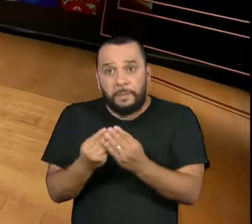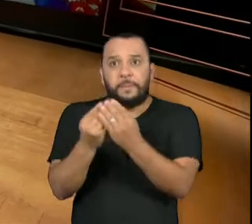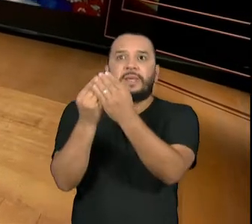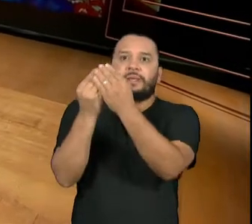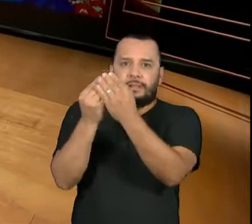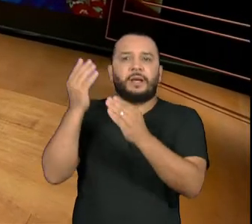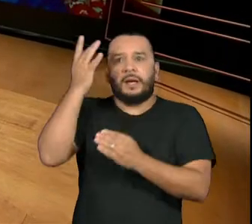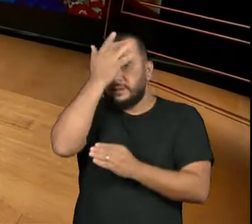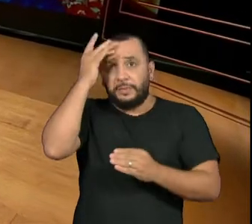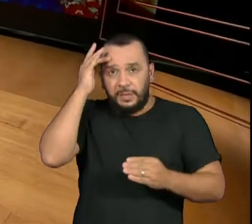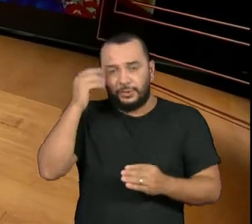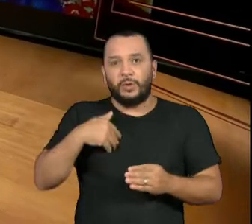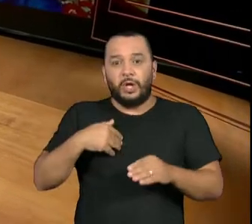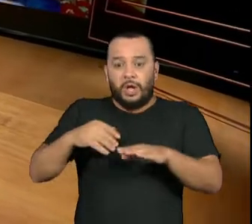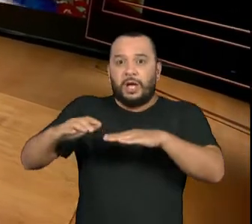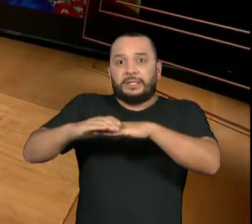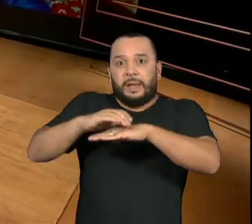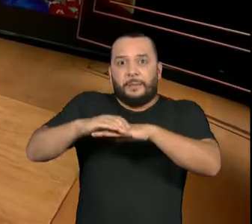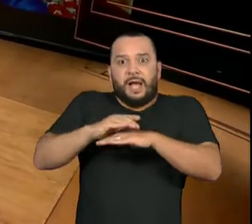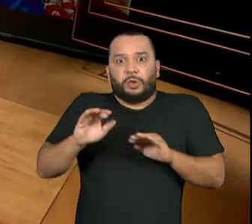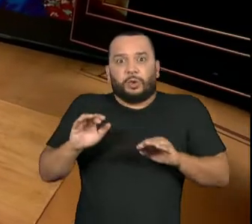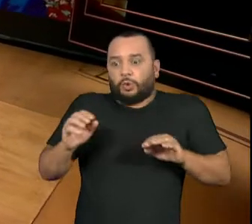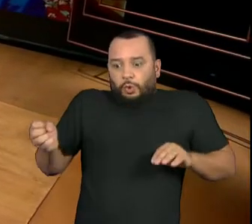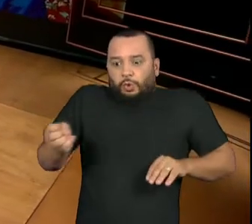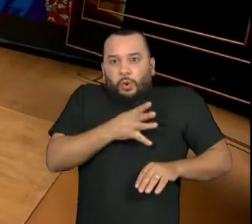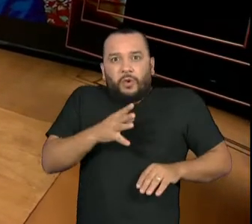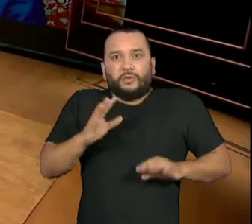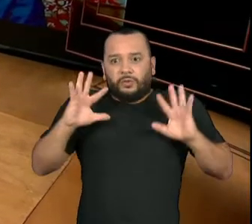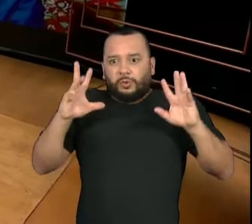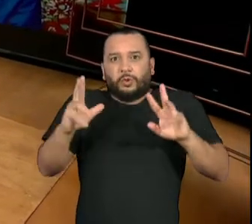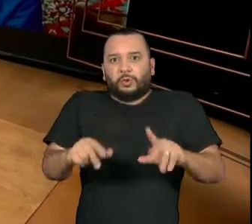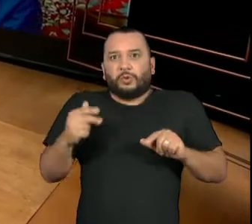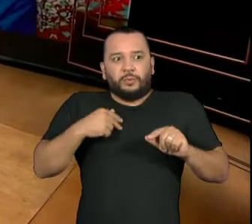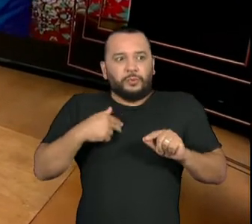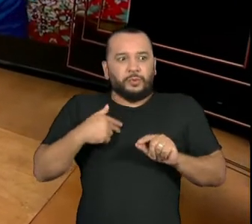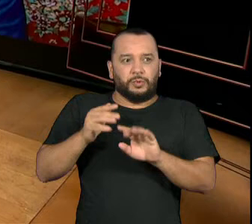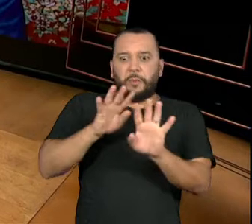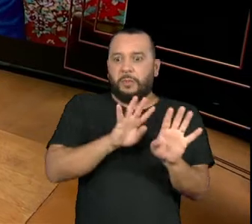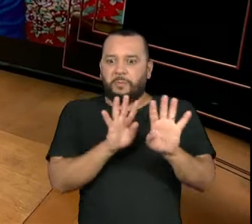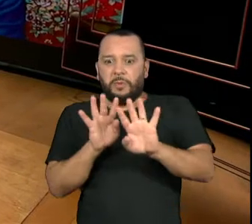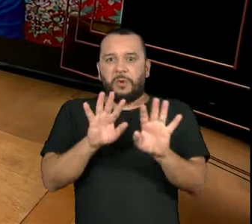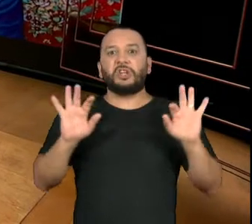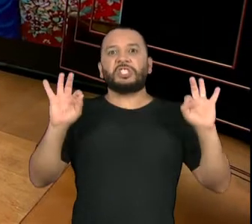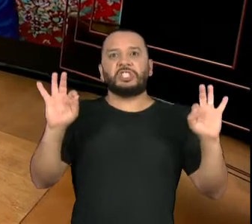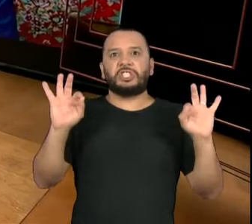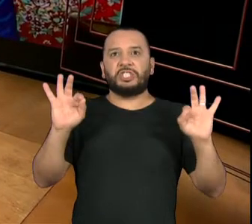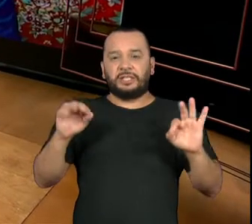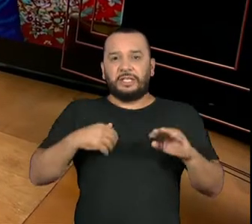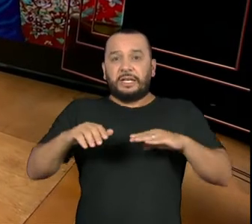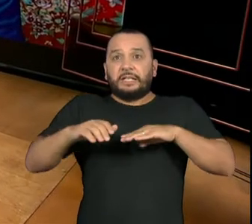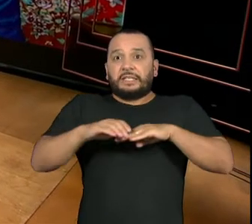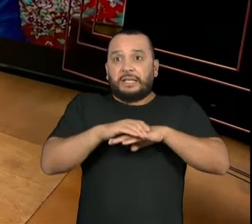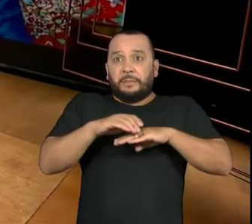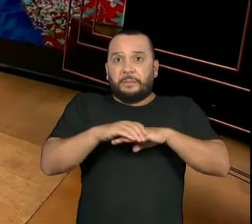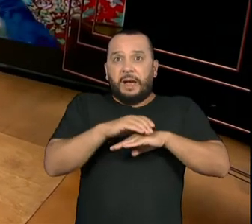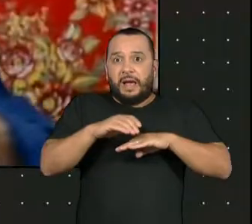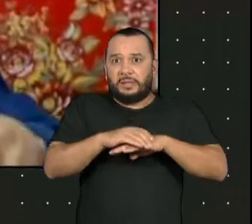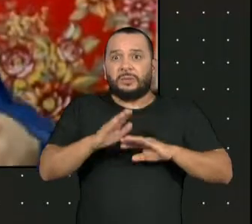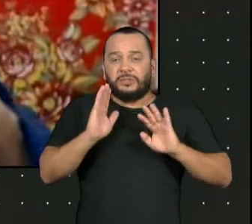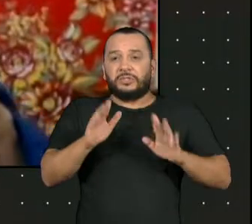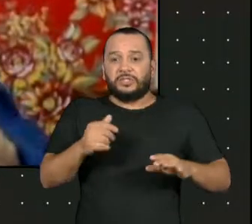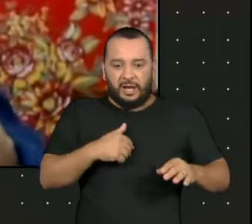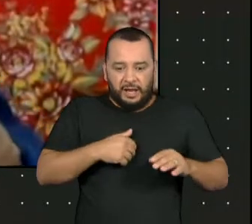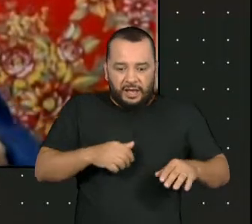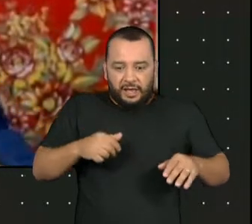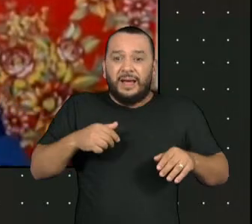as pessoas botam sapato novo, todo mundo, e volta da igreja com o sapato na mão, porque o sapato arrebenta o pé,